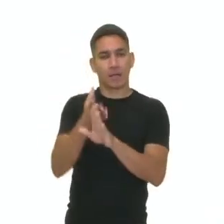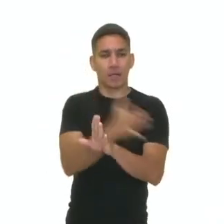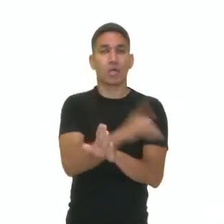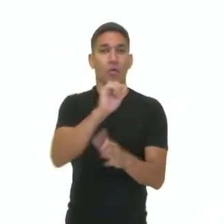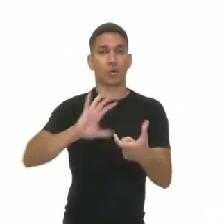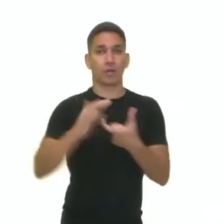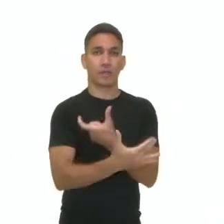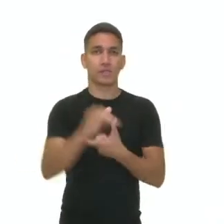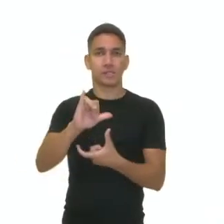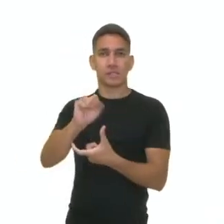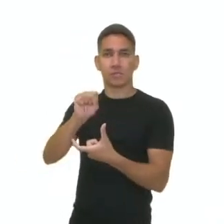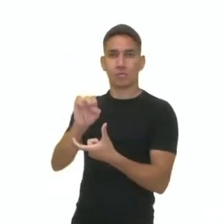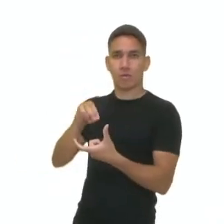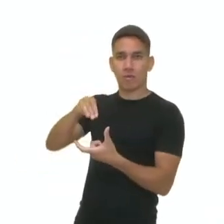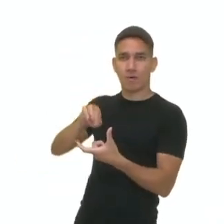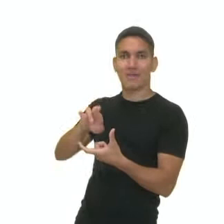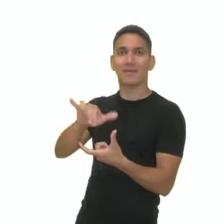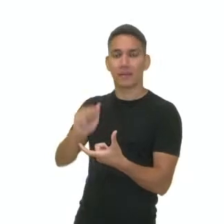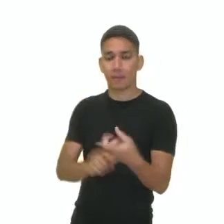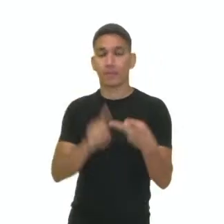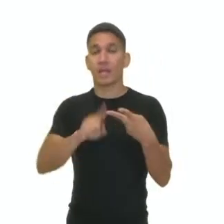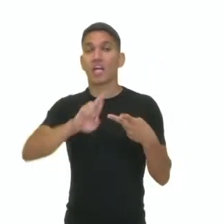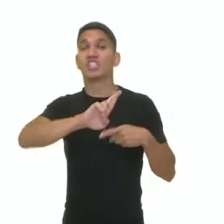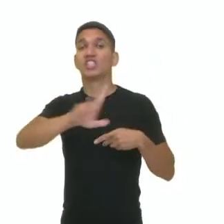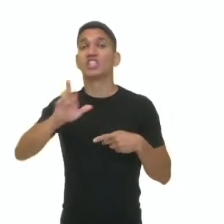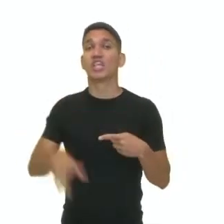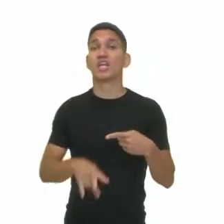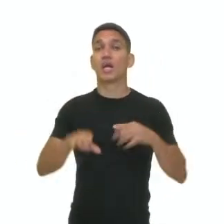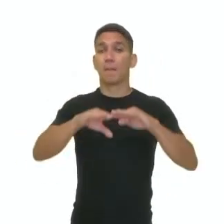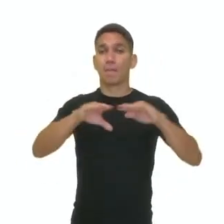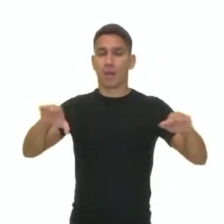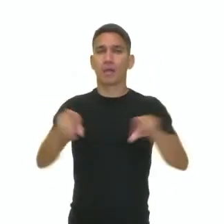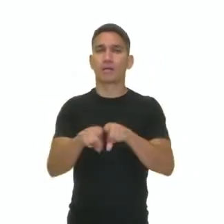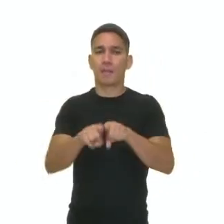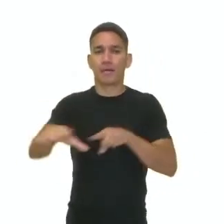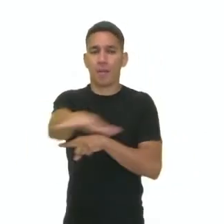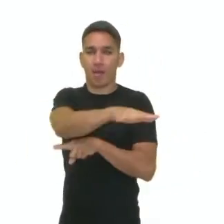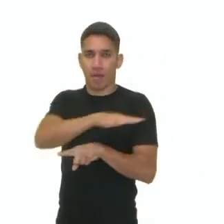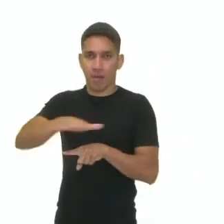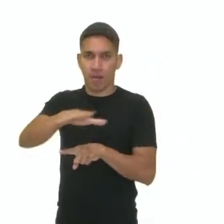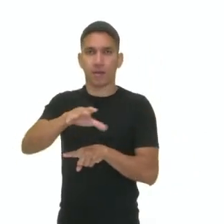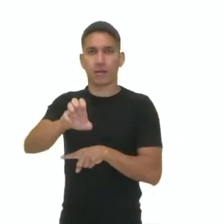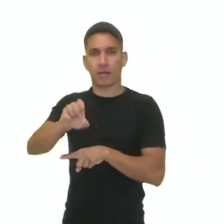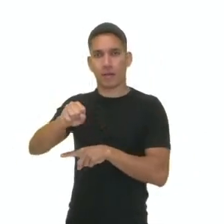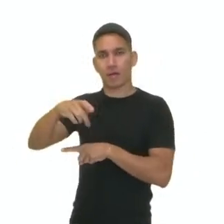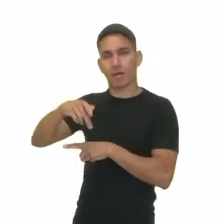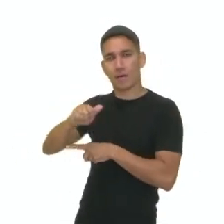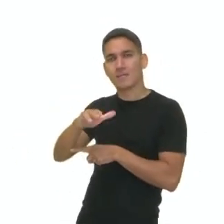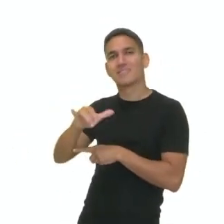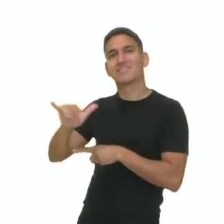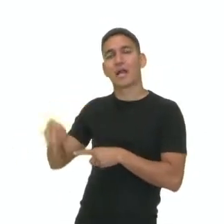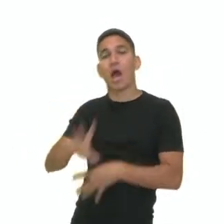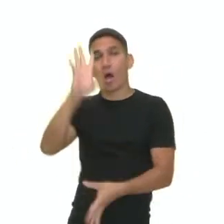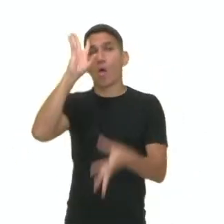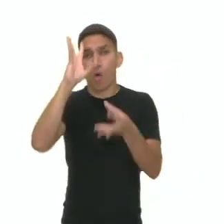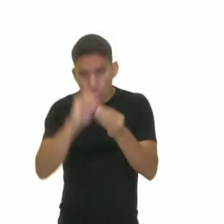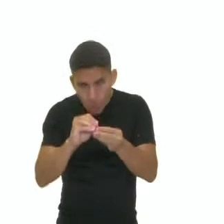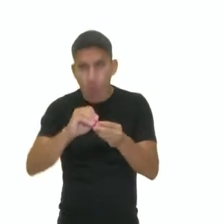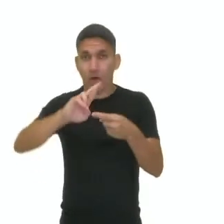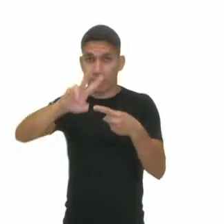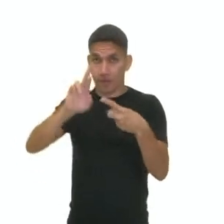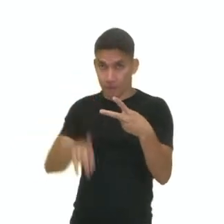isomeria, diferenciar isomeria plana e espacial, compreender o conceito de isomeria espacial